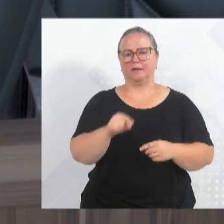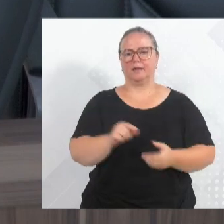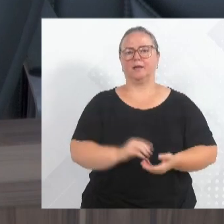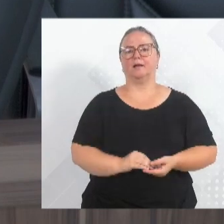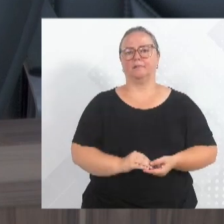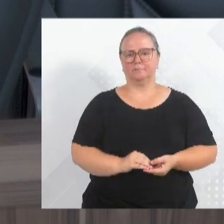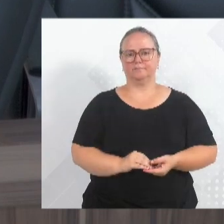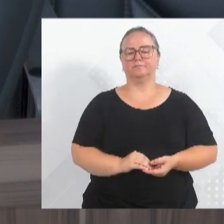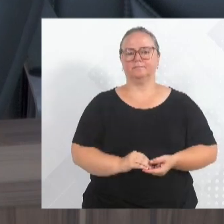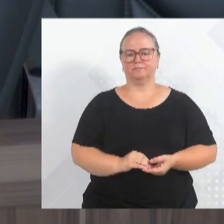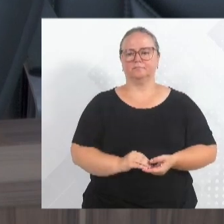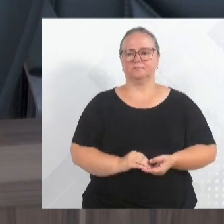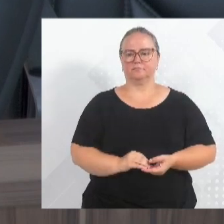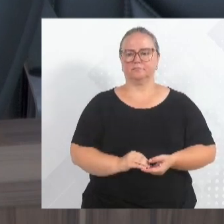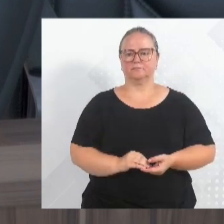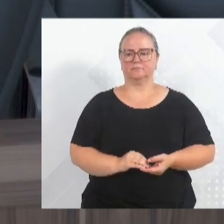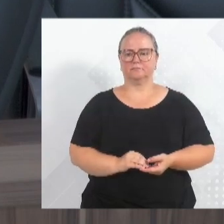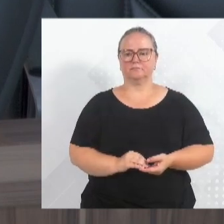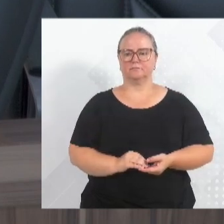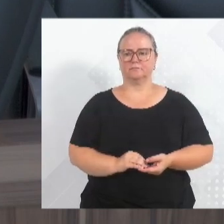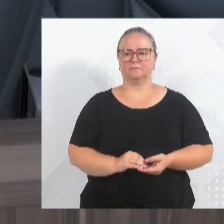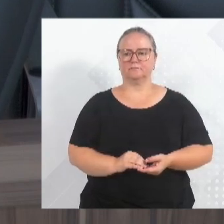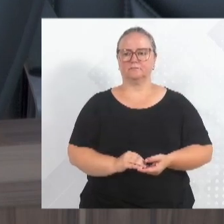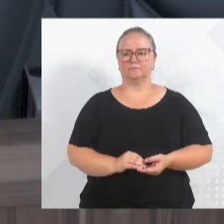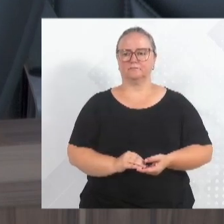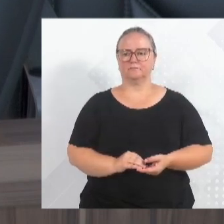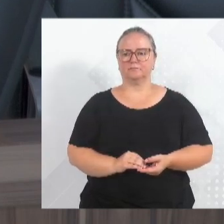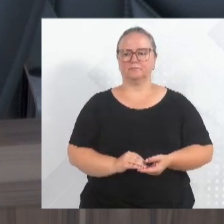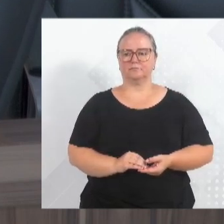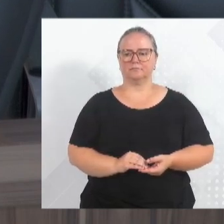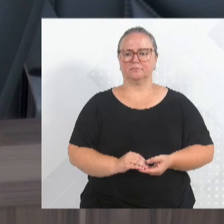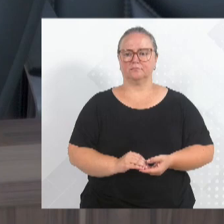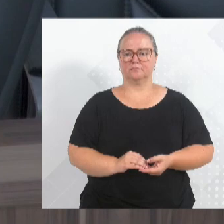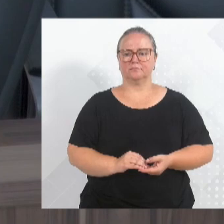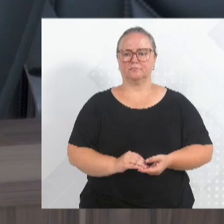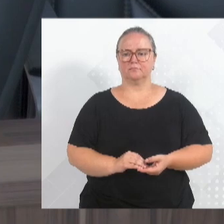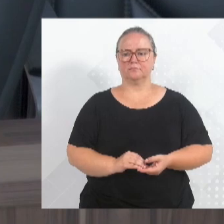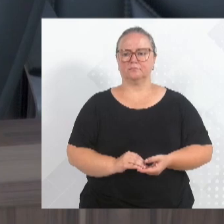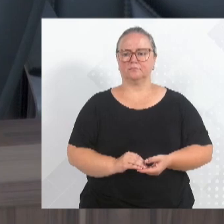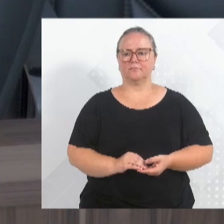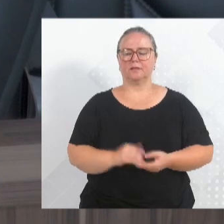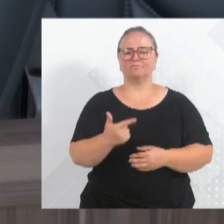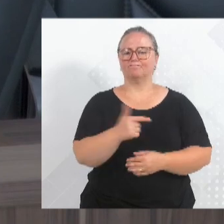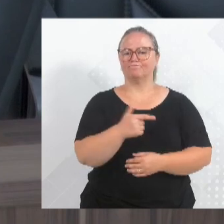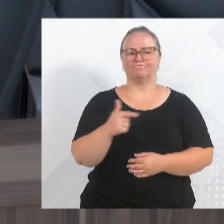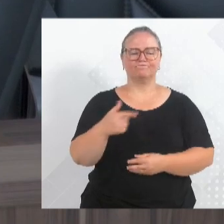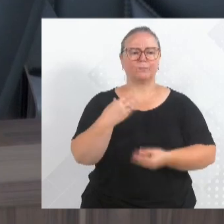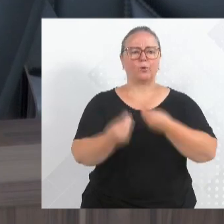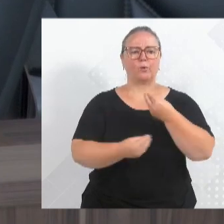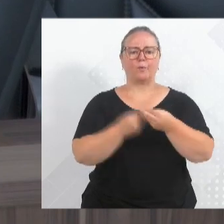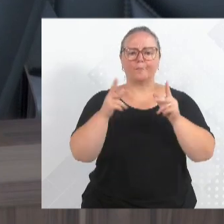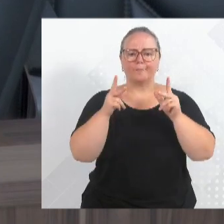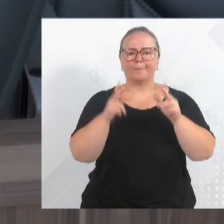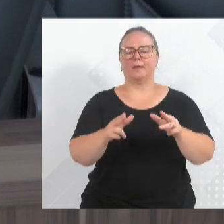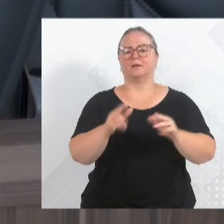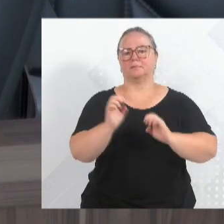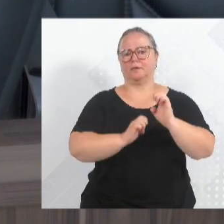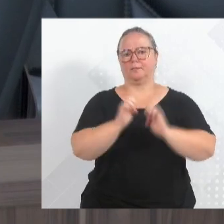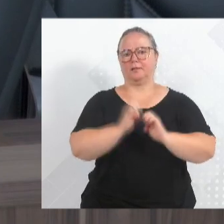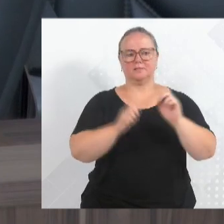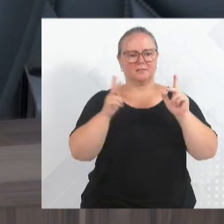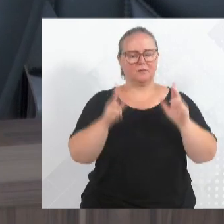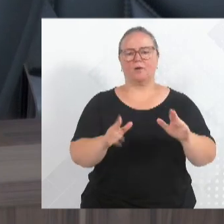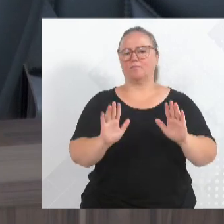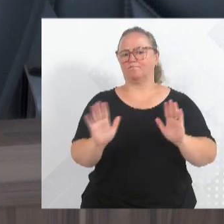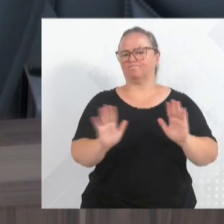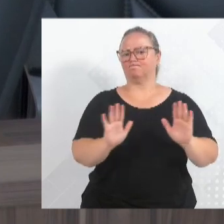poder liberar o trânsito. Então, a gente não dá para colocar a mesma empresa para fazer as duas coisas.